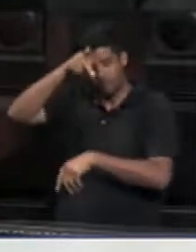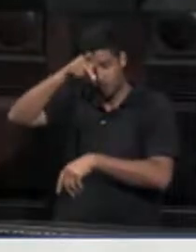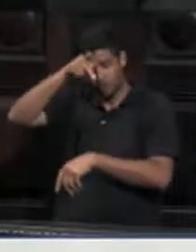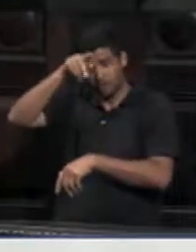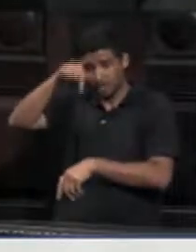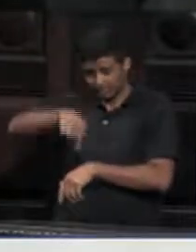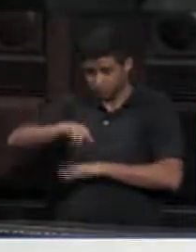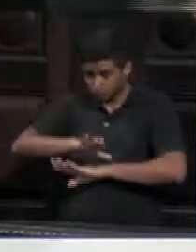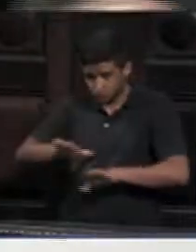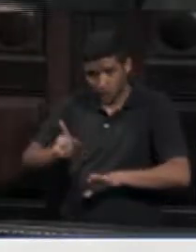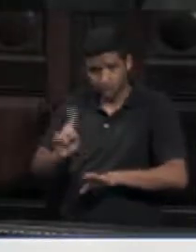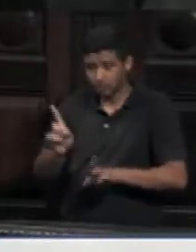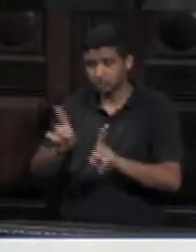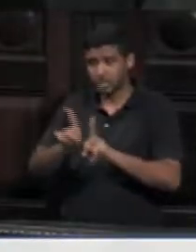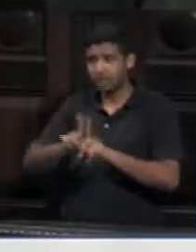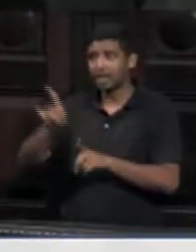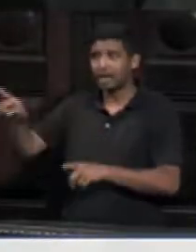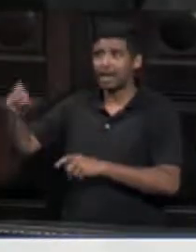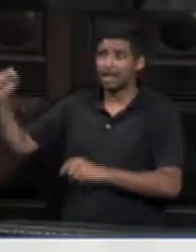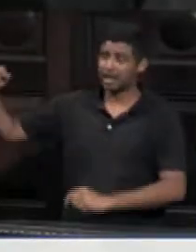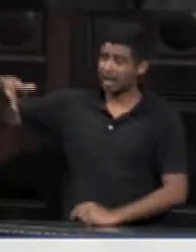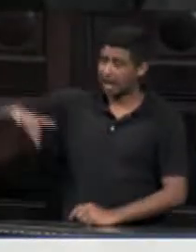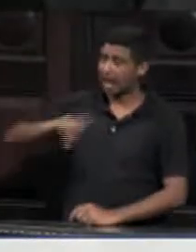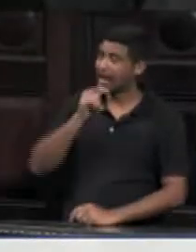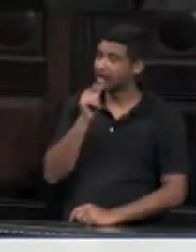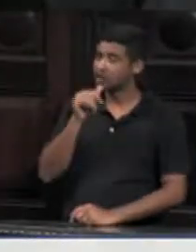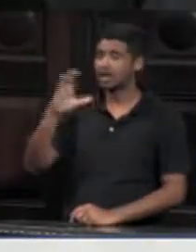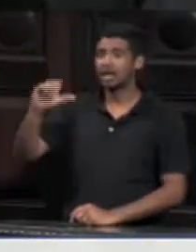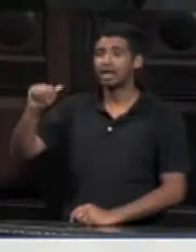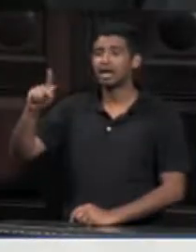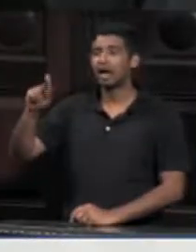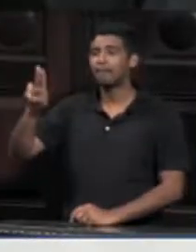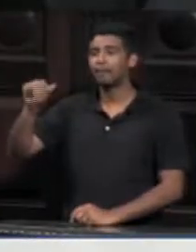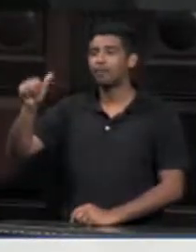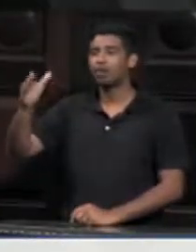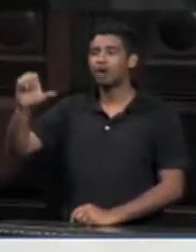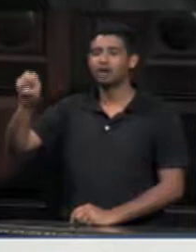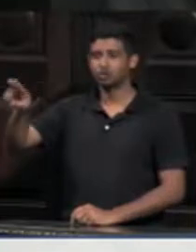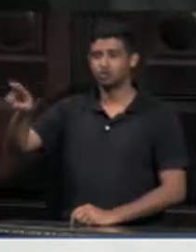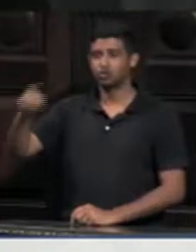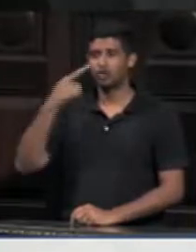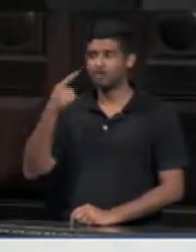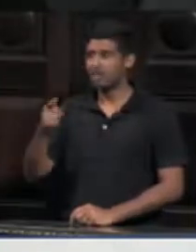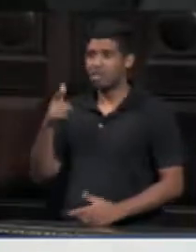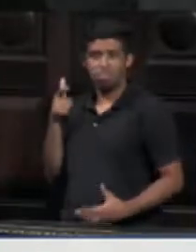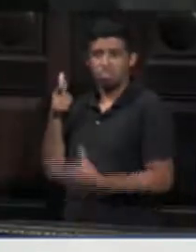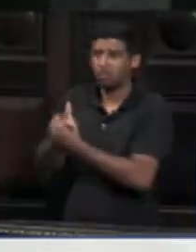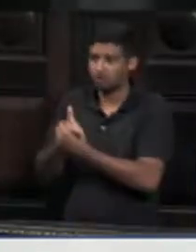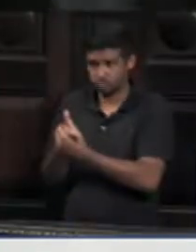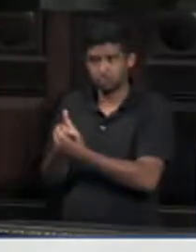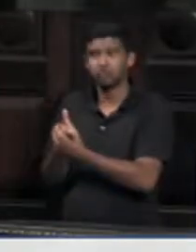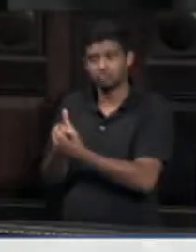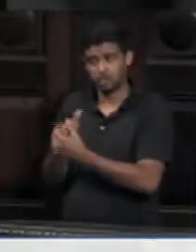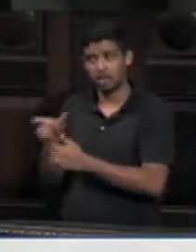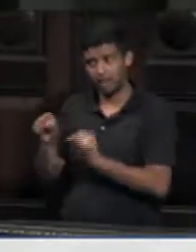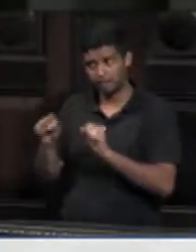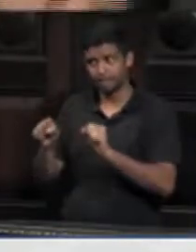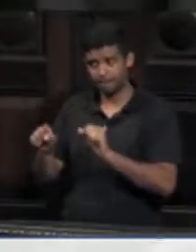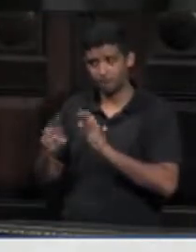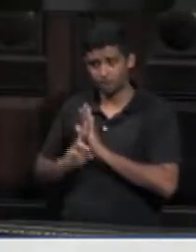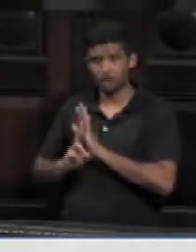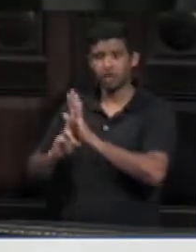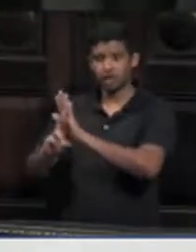Macacu, ficou evidenciado o crime que poderá representar